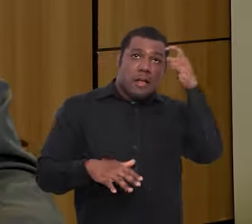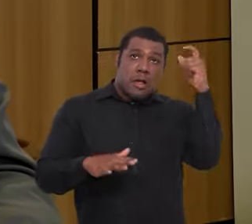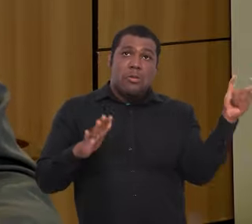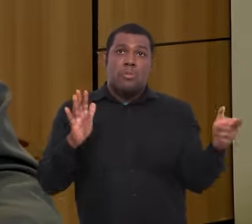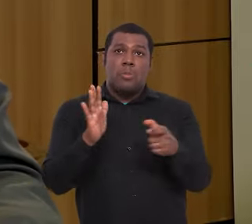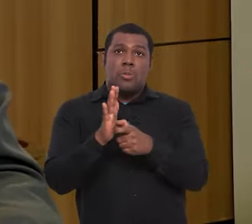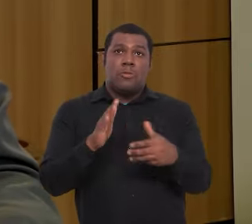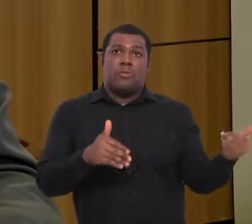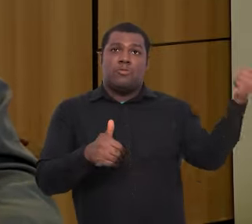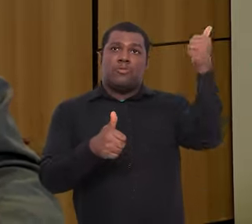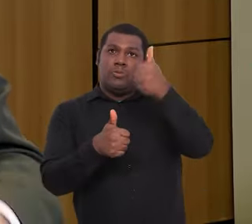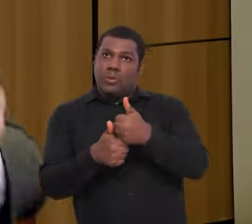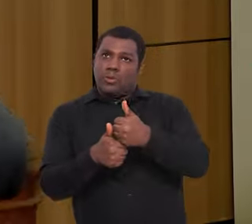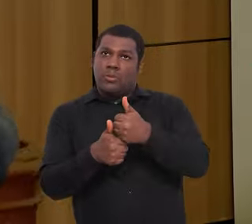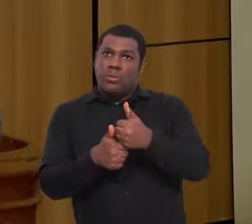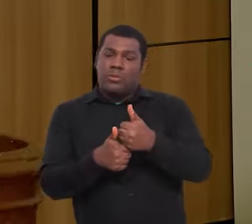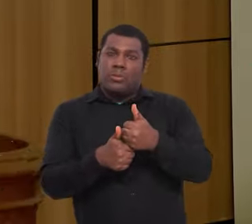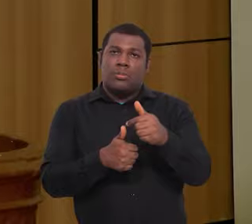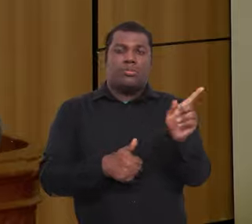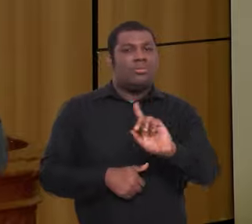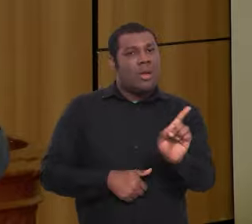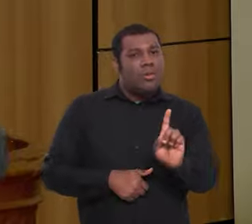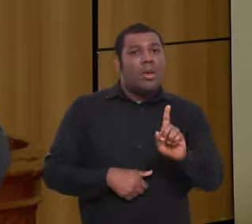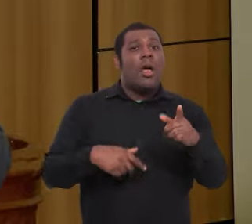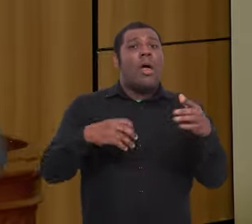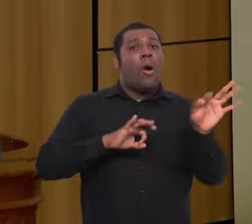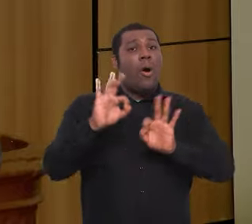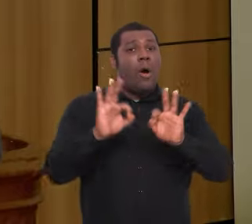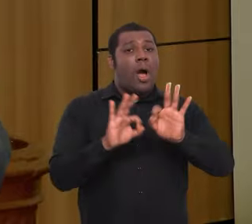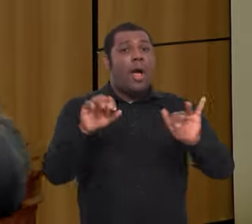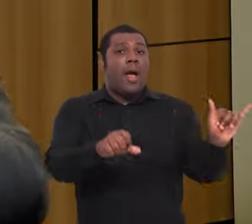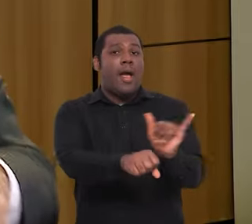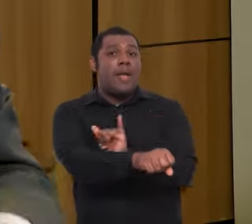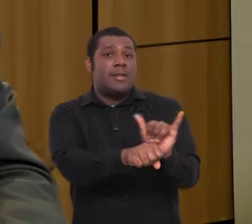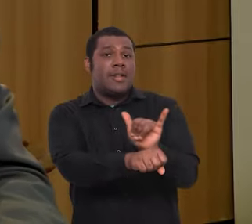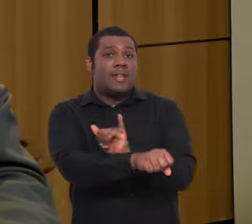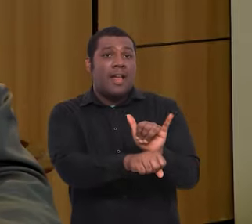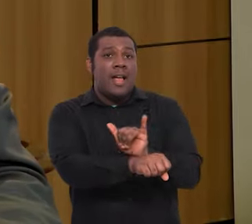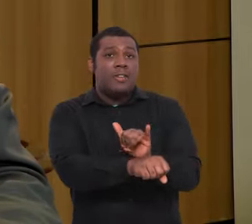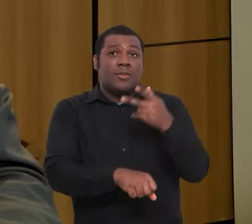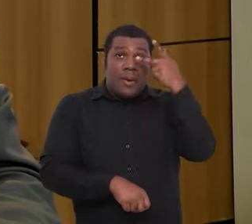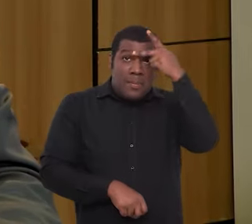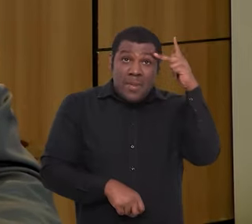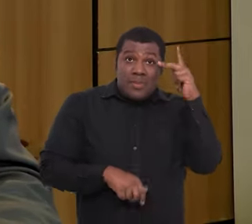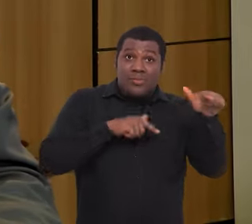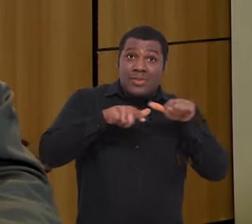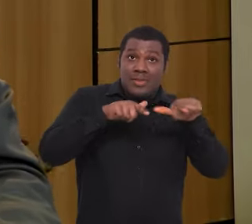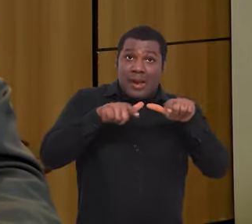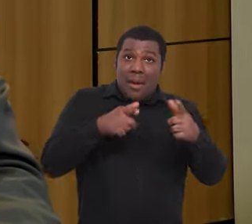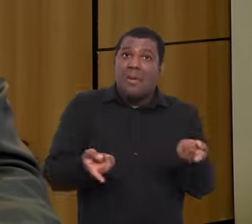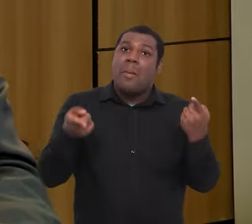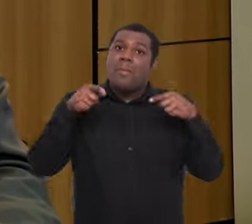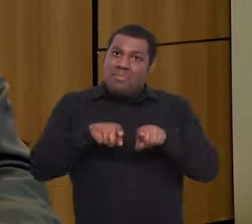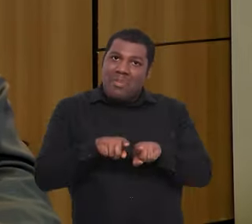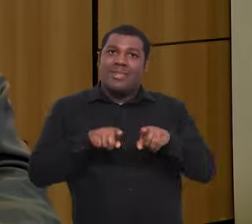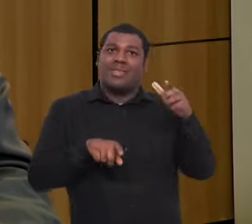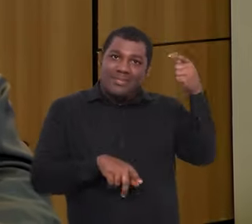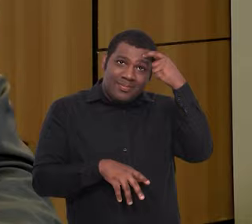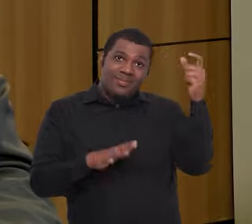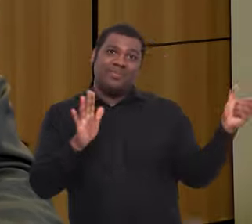Inteligência Artificial ou nós vamos buscar um meio do caminho para regular esse processo nós